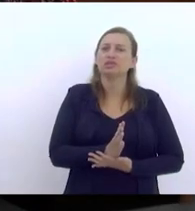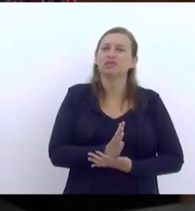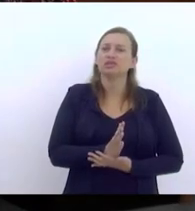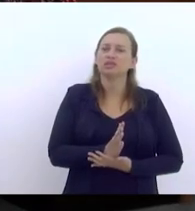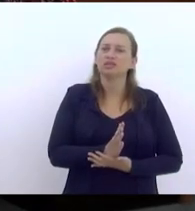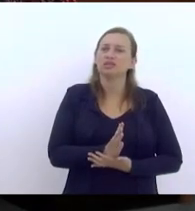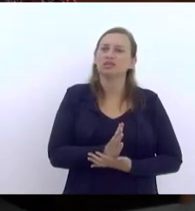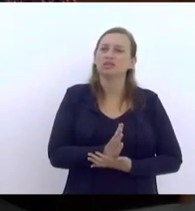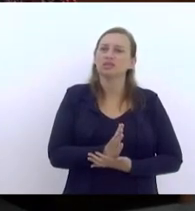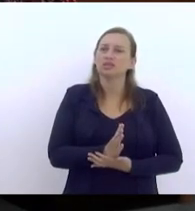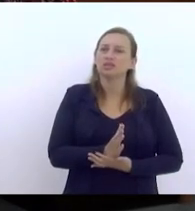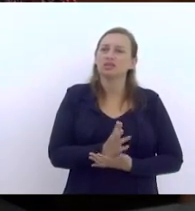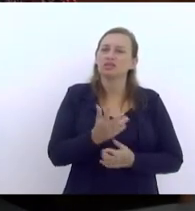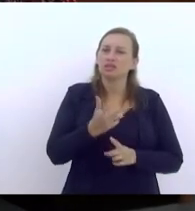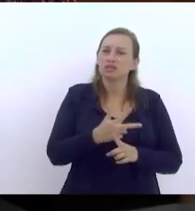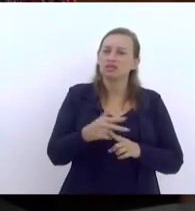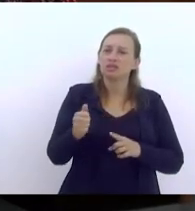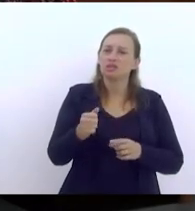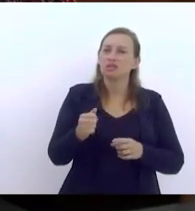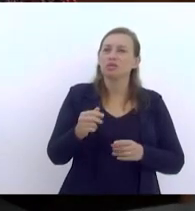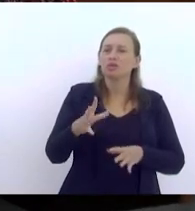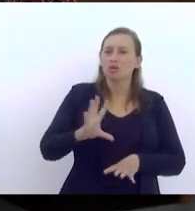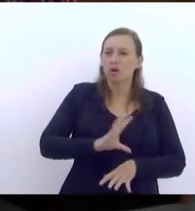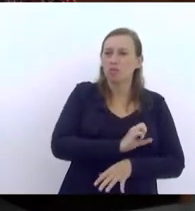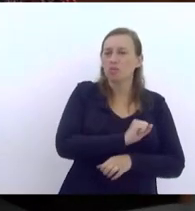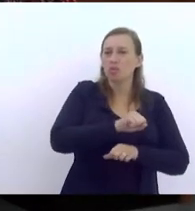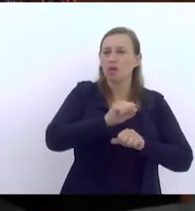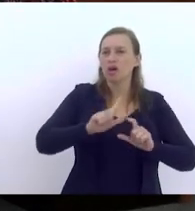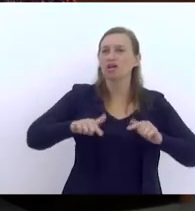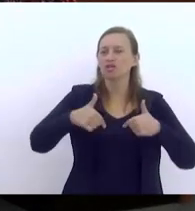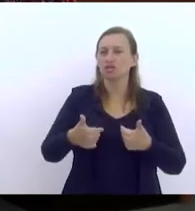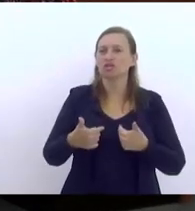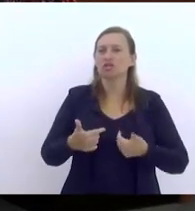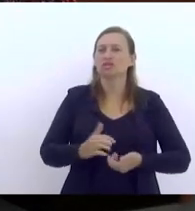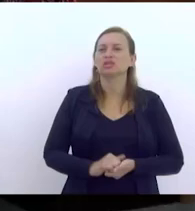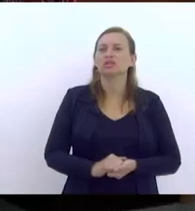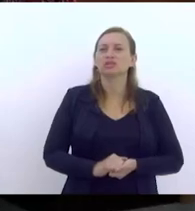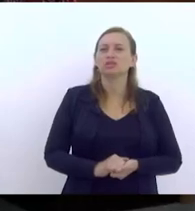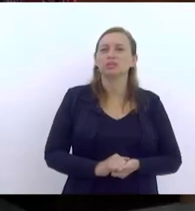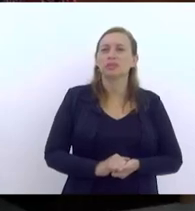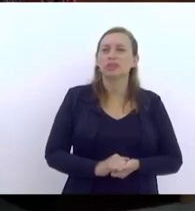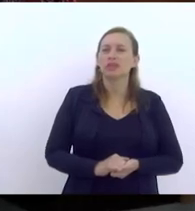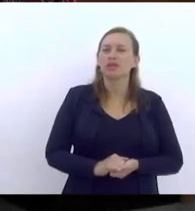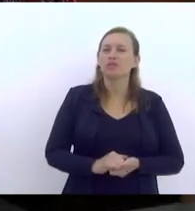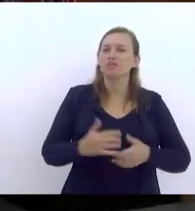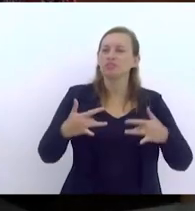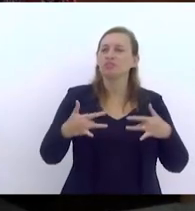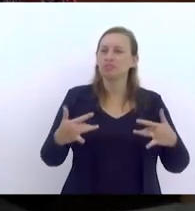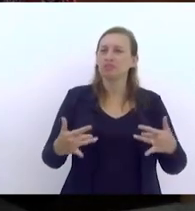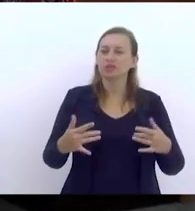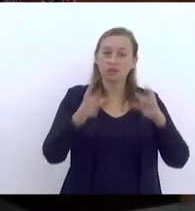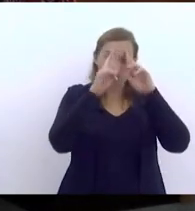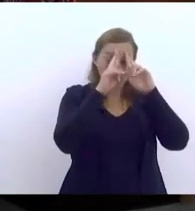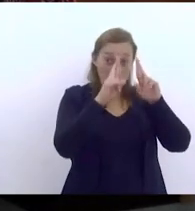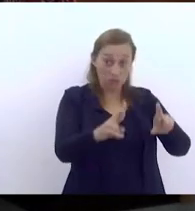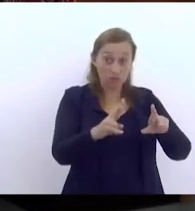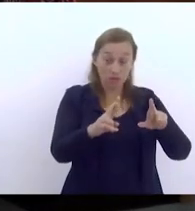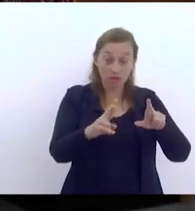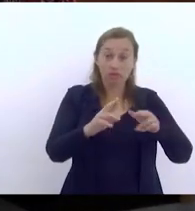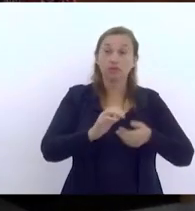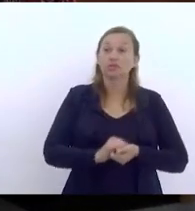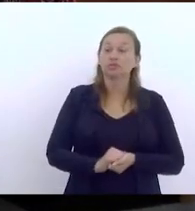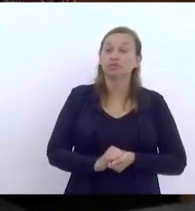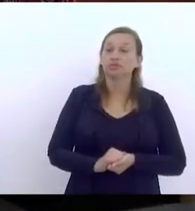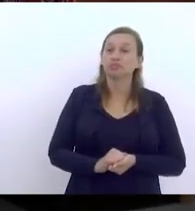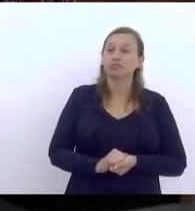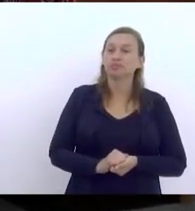realmente porque o amor imperou. De forma que o amor, a fraternidade, o respeito